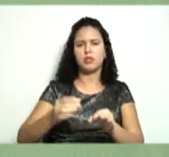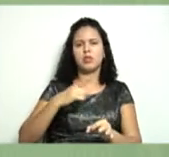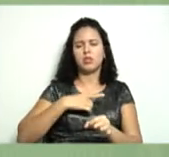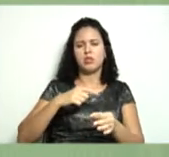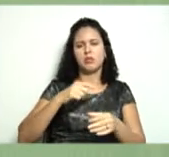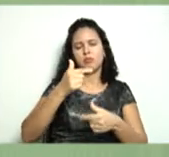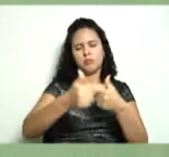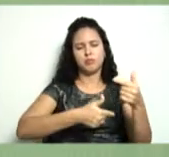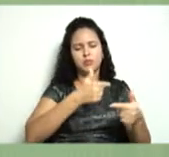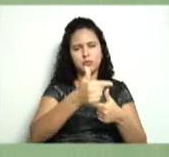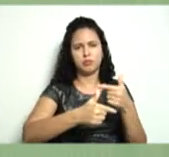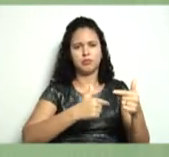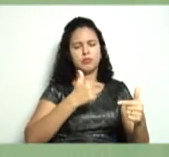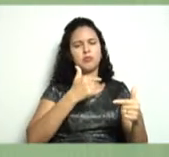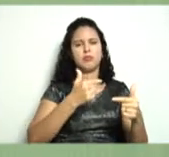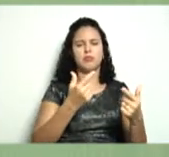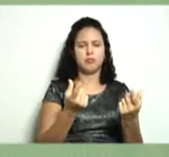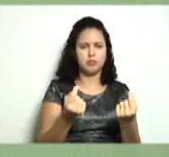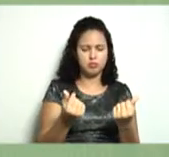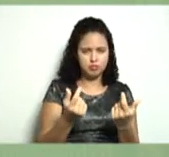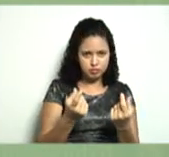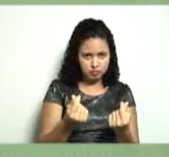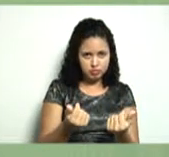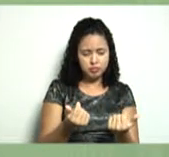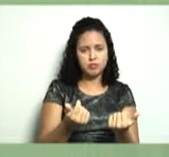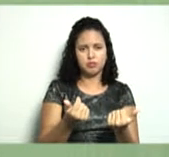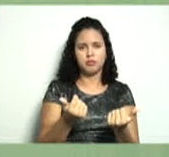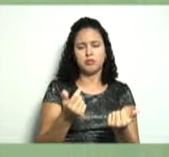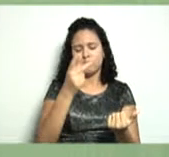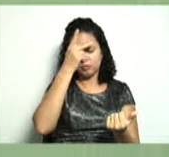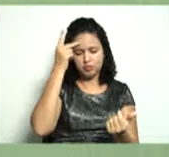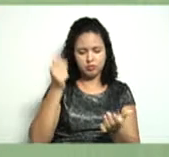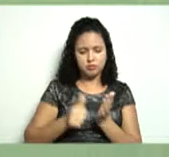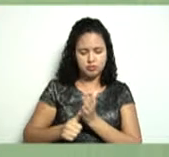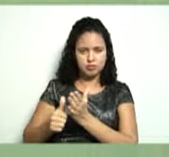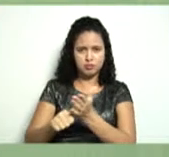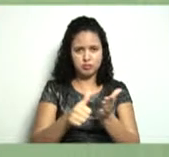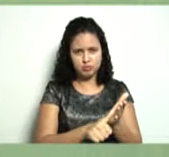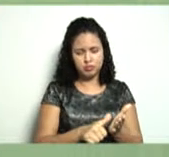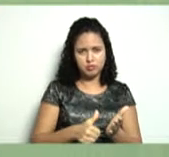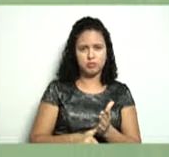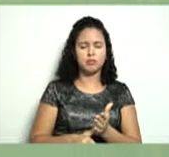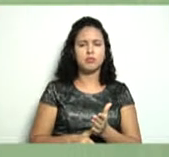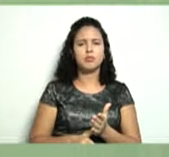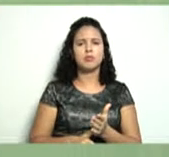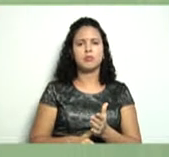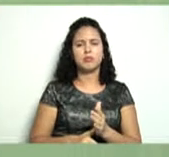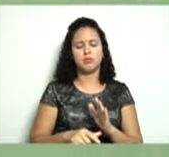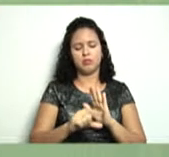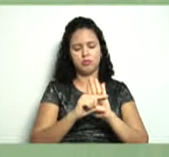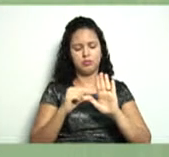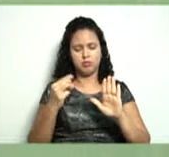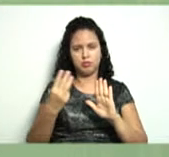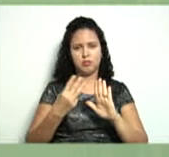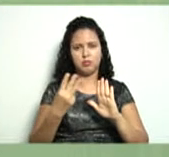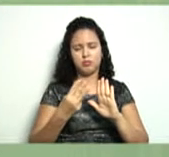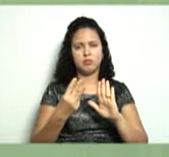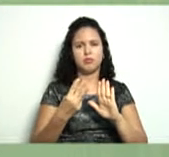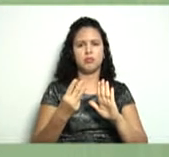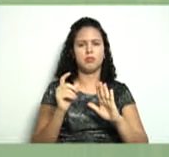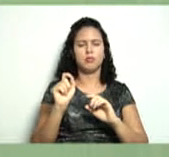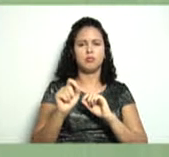atividades econômicas das pessoas físicas associadas. O parágrafo 3º, nas cooperativas